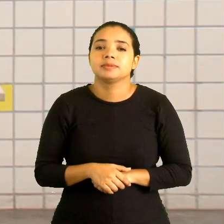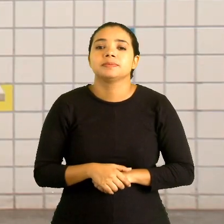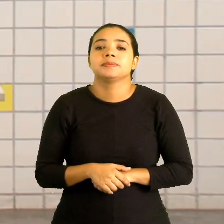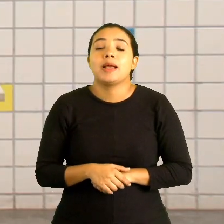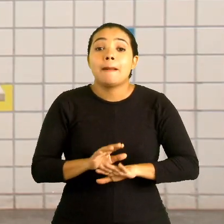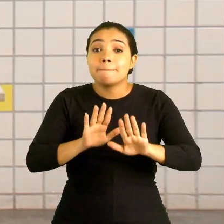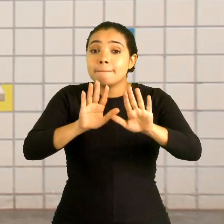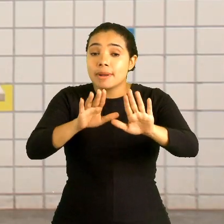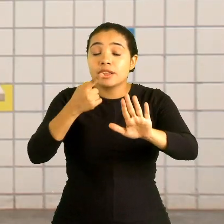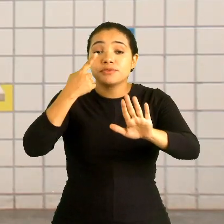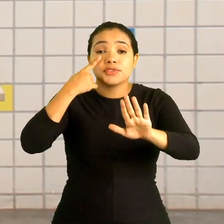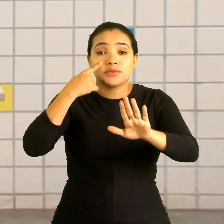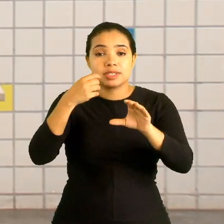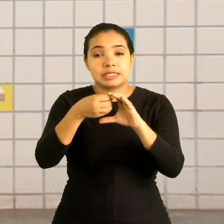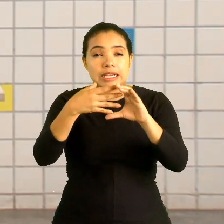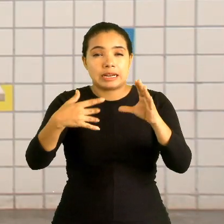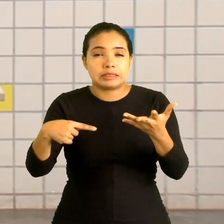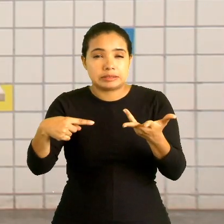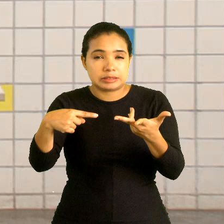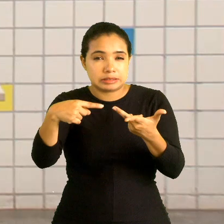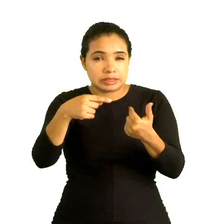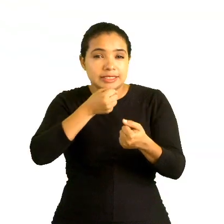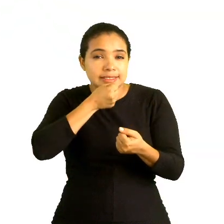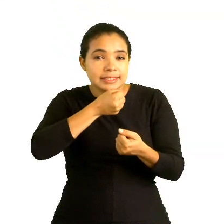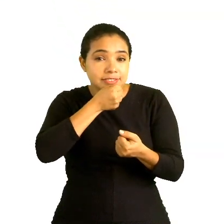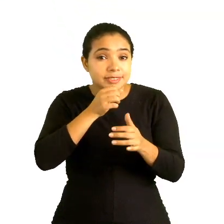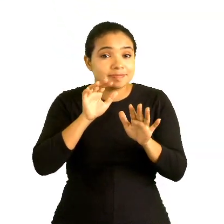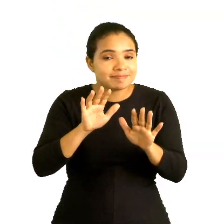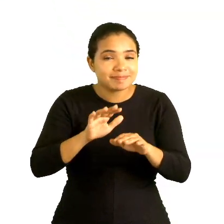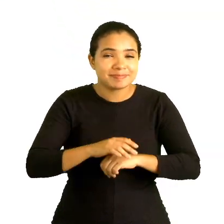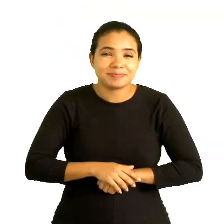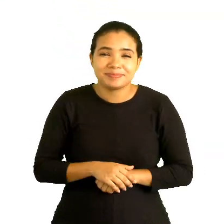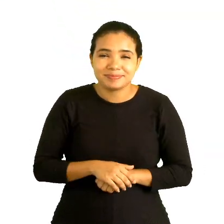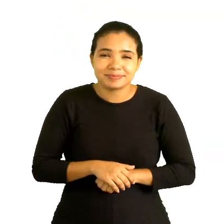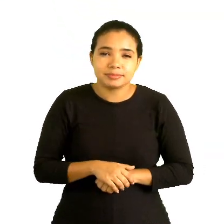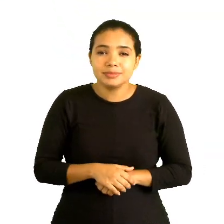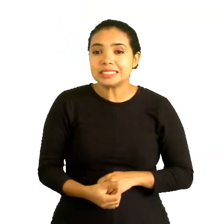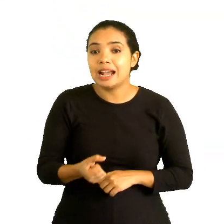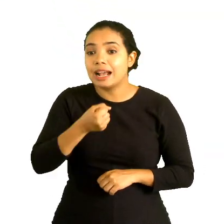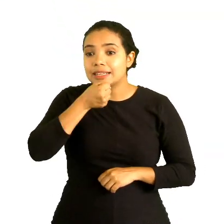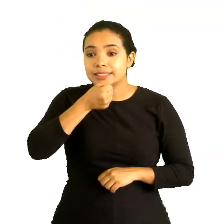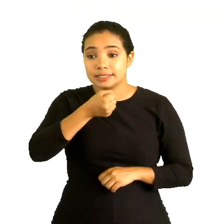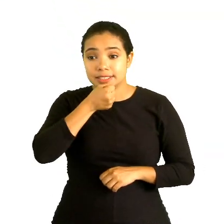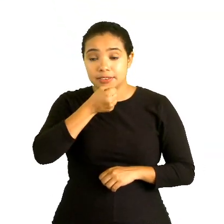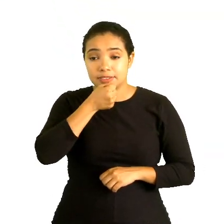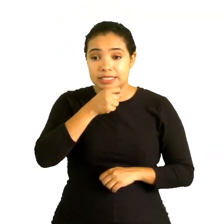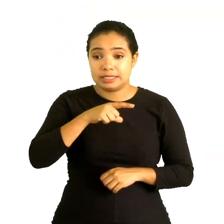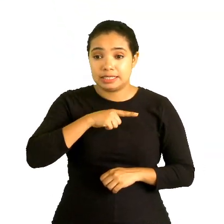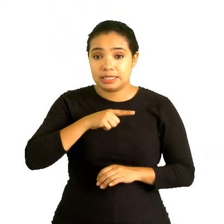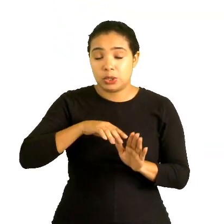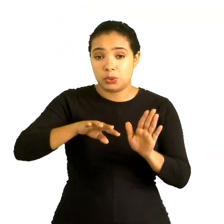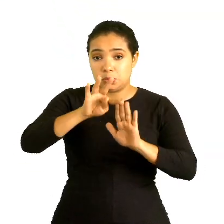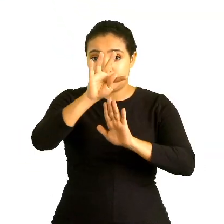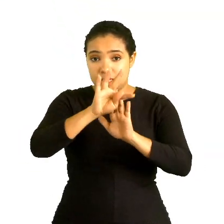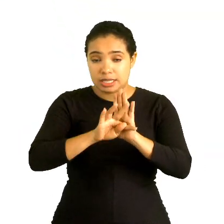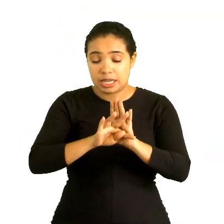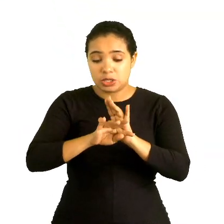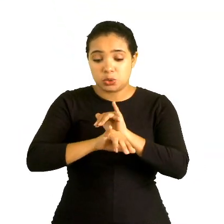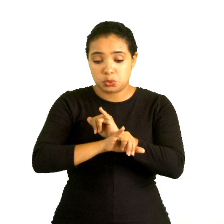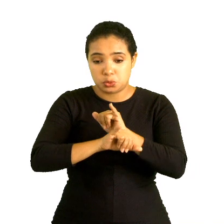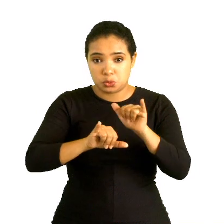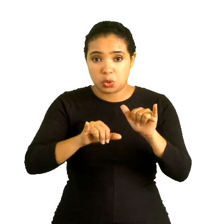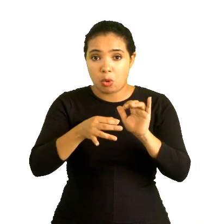Mas vamos ver as características da entrevista? A entrevista, ela é um texto informativo